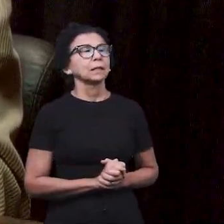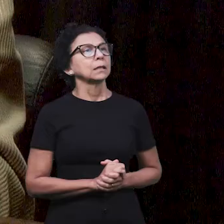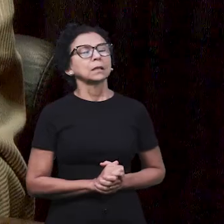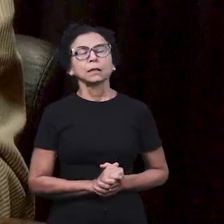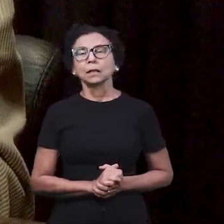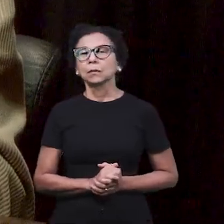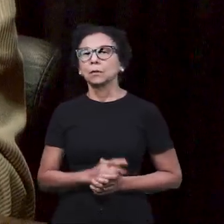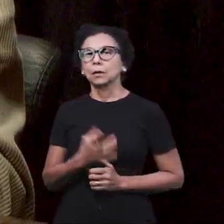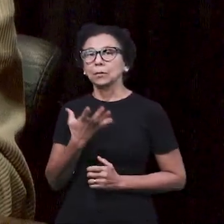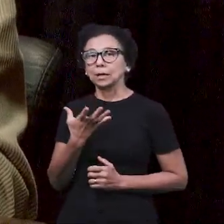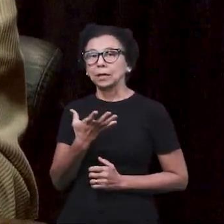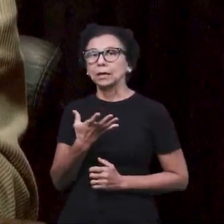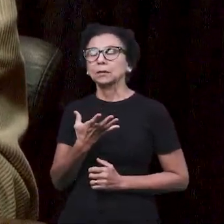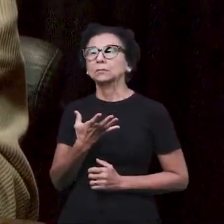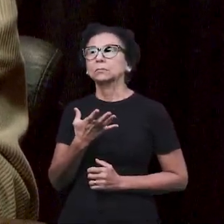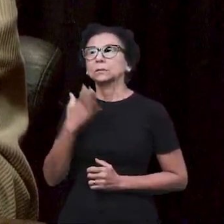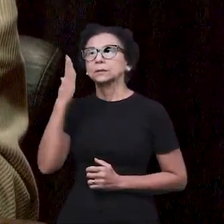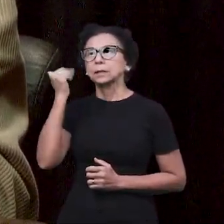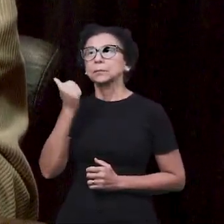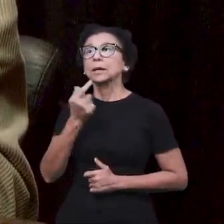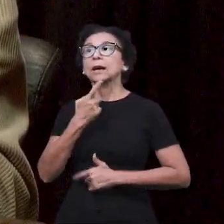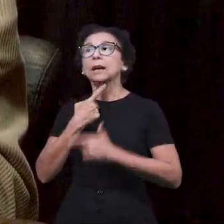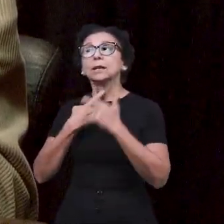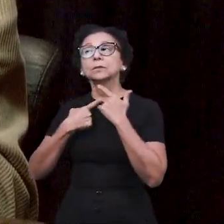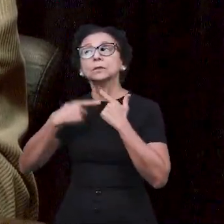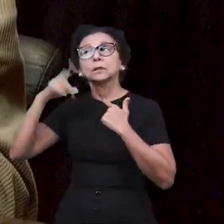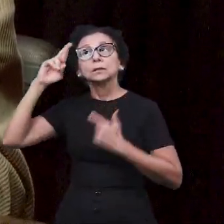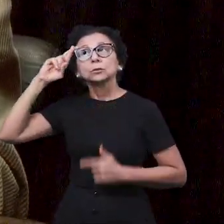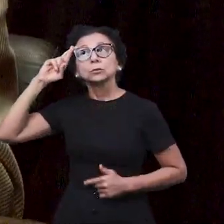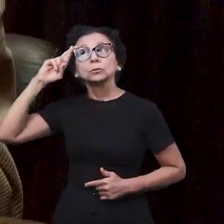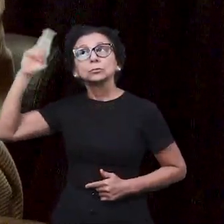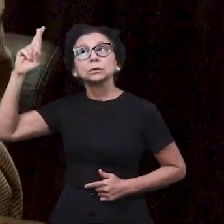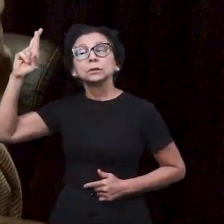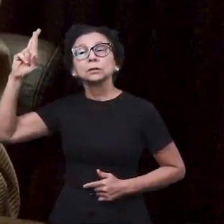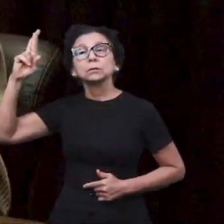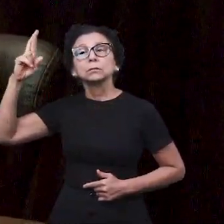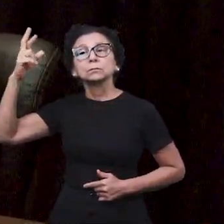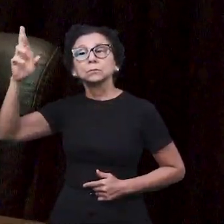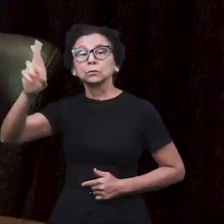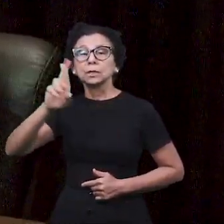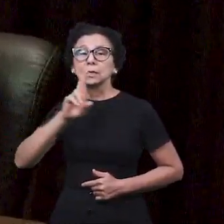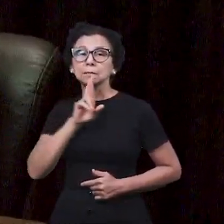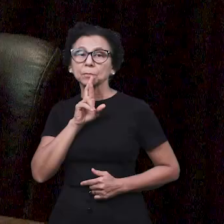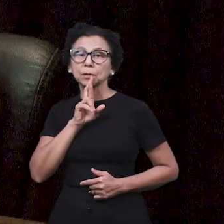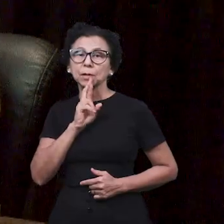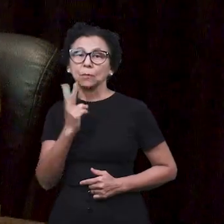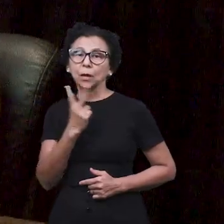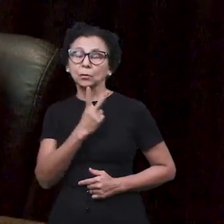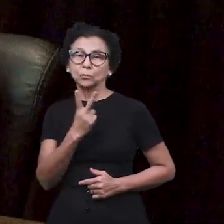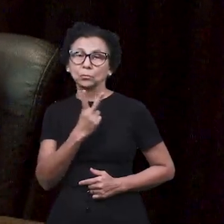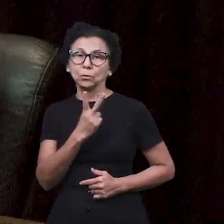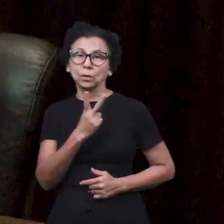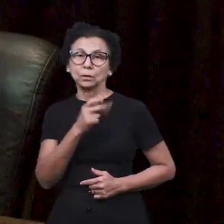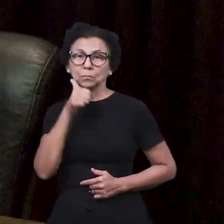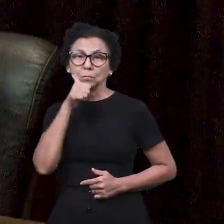eu quero saber a vontade do Senhor, que é importante. Então, o Senhor confirmou, os dois vão procurar o